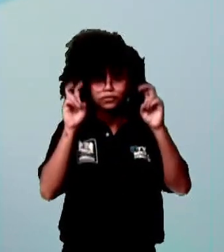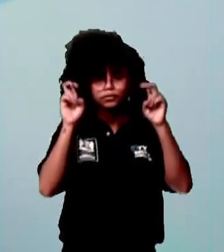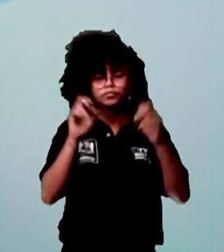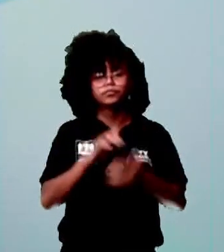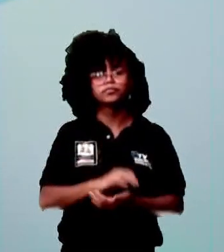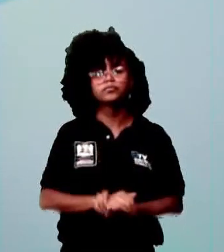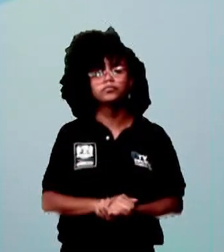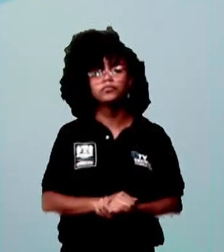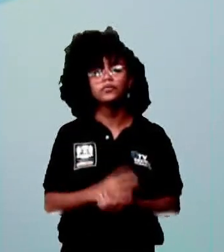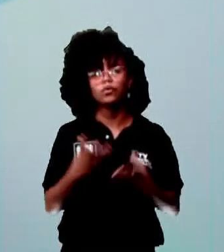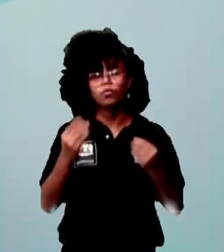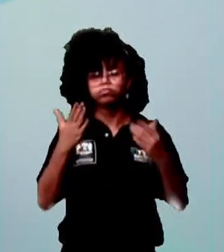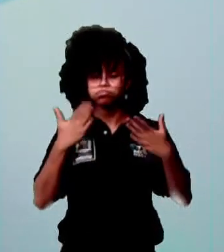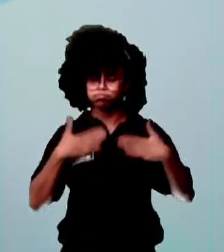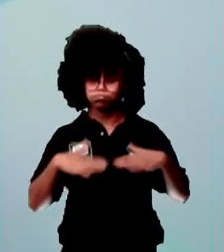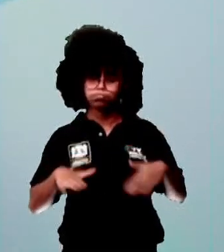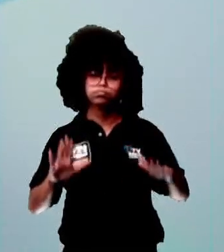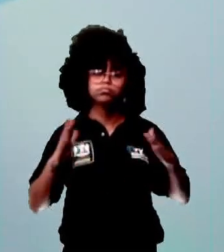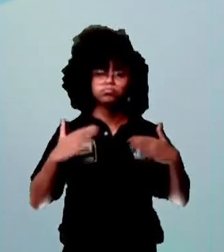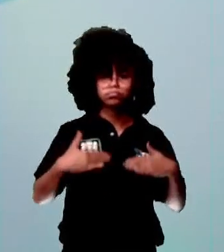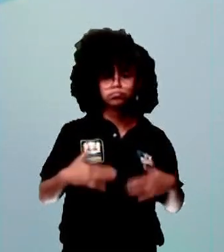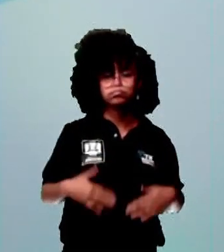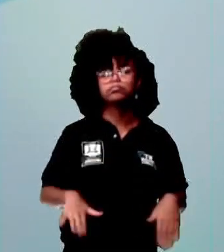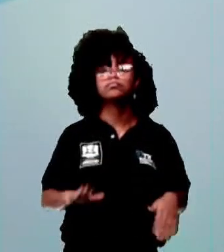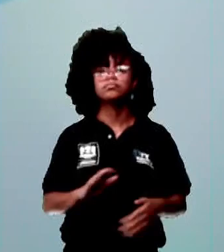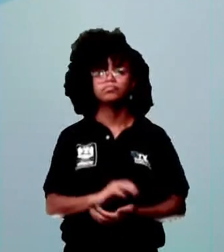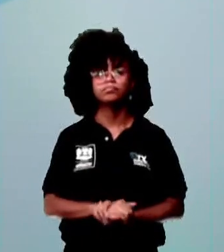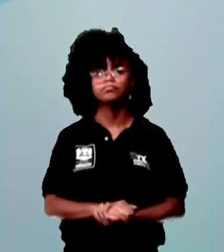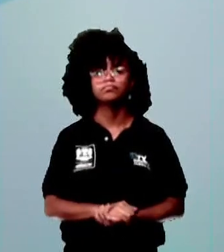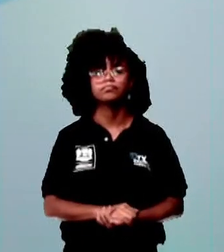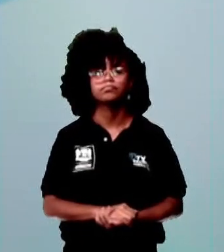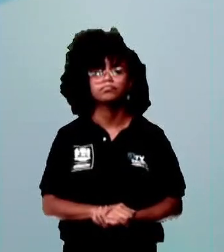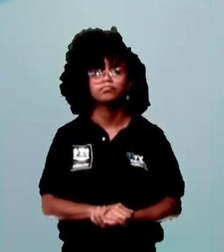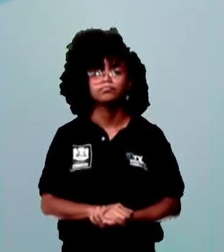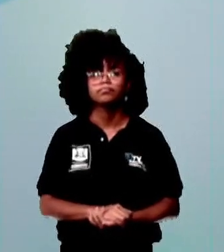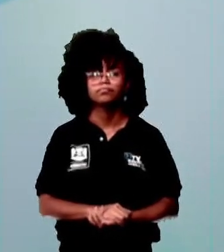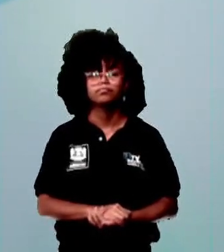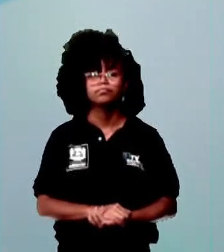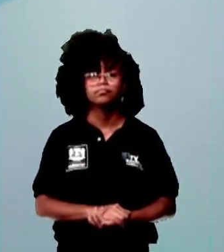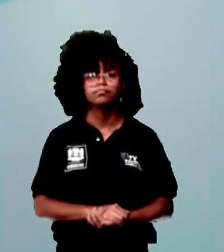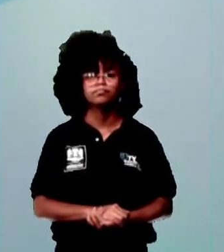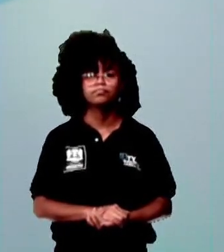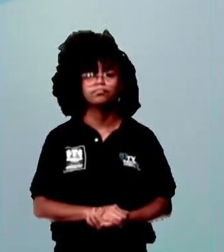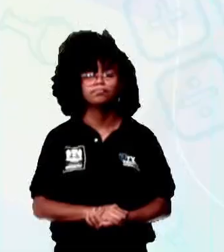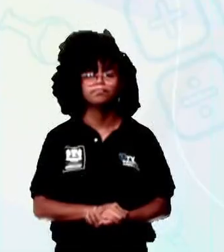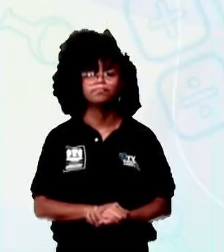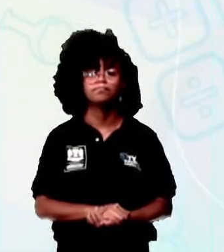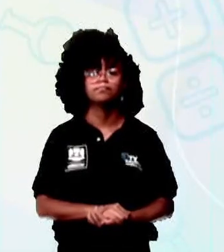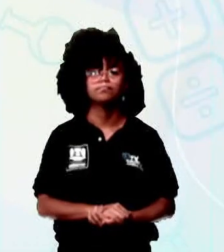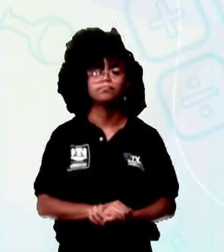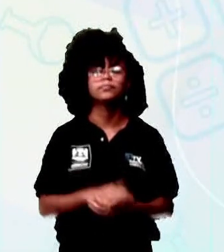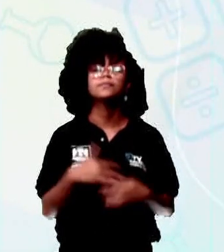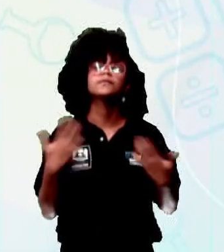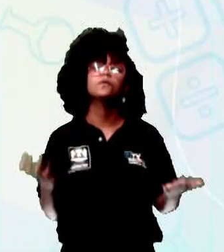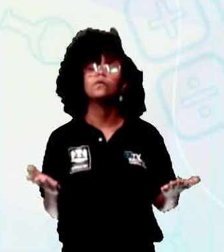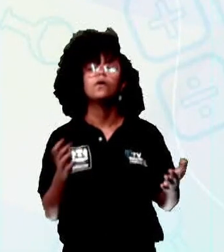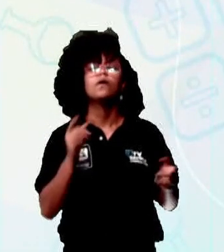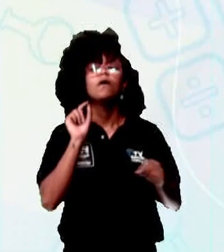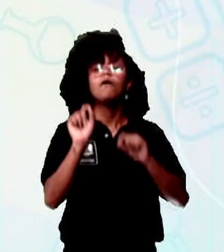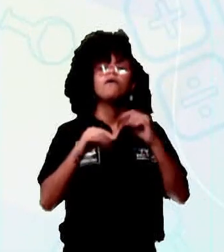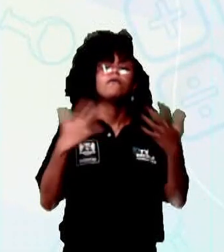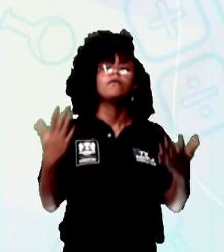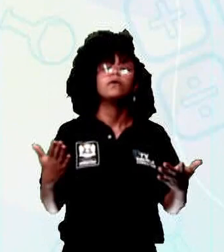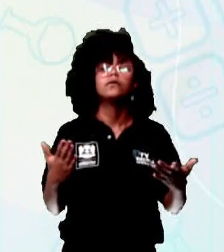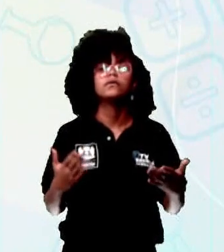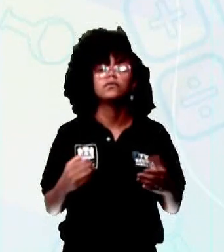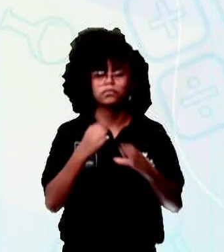com muita leveza, com muita criatividade. E aí? Quais são as características da